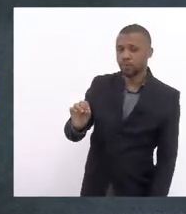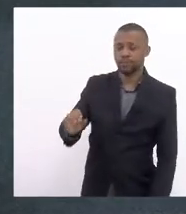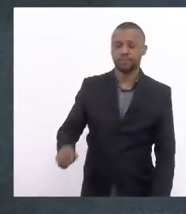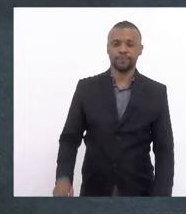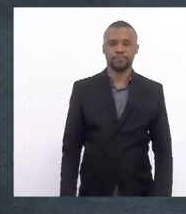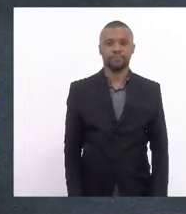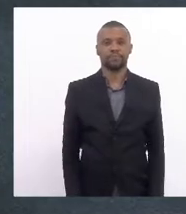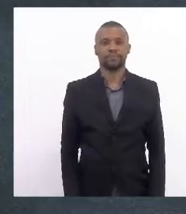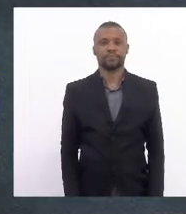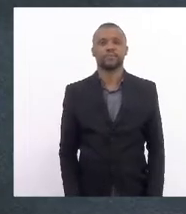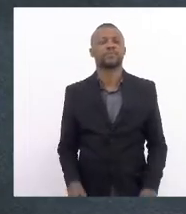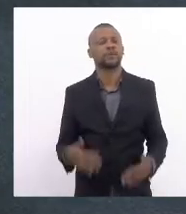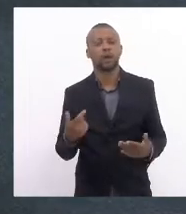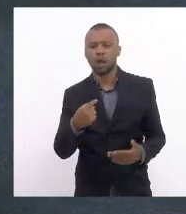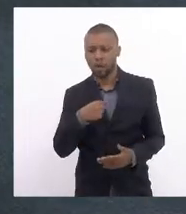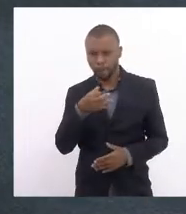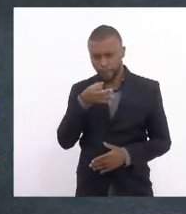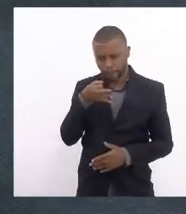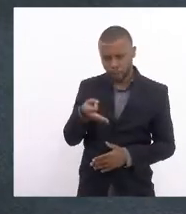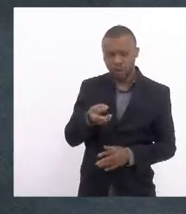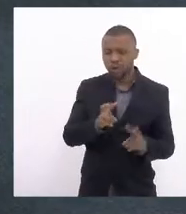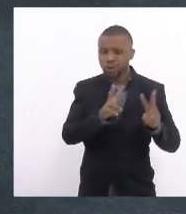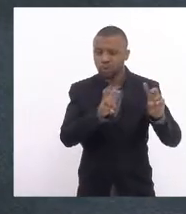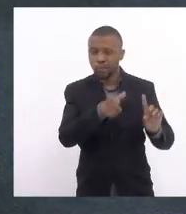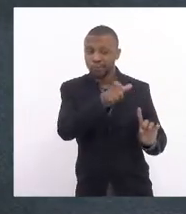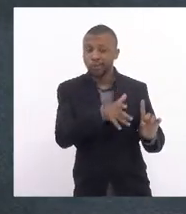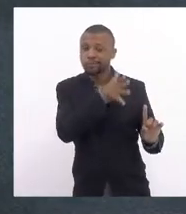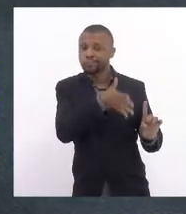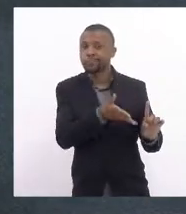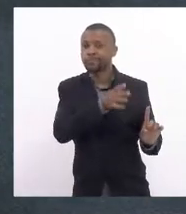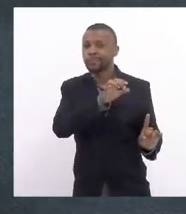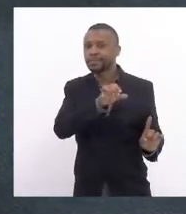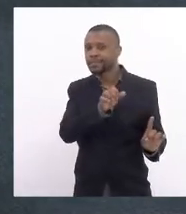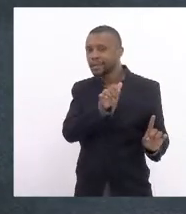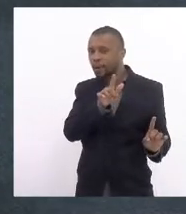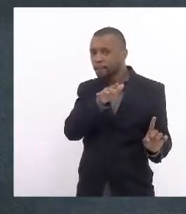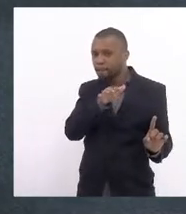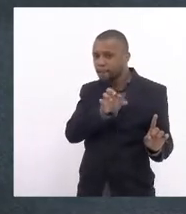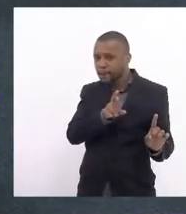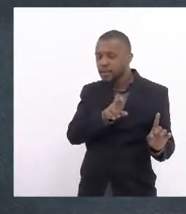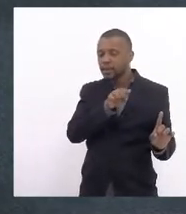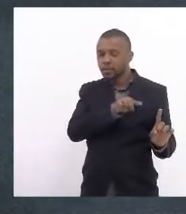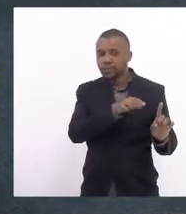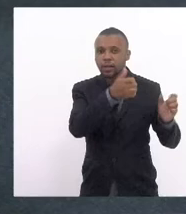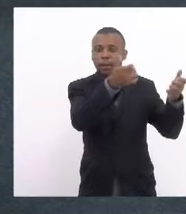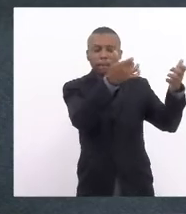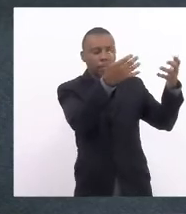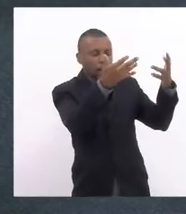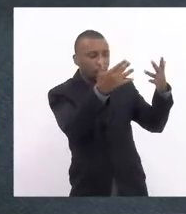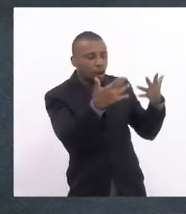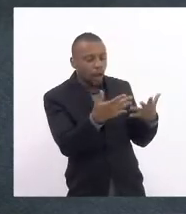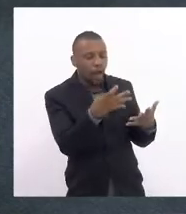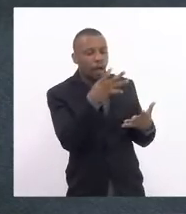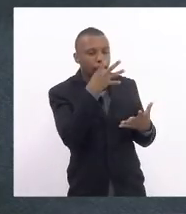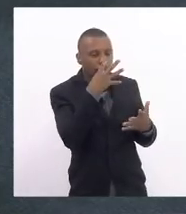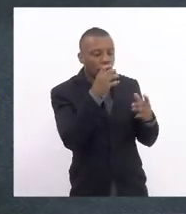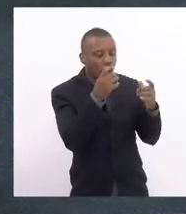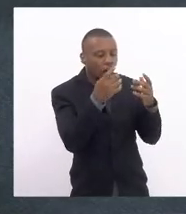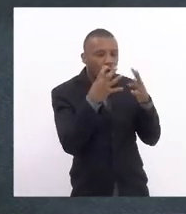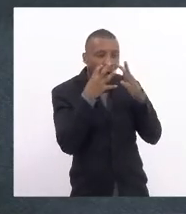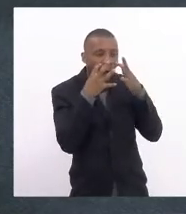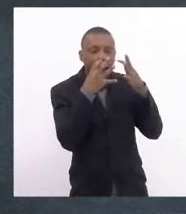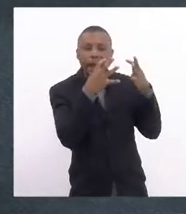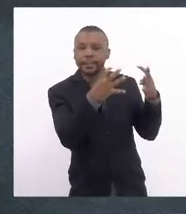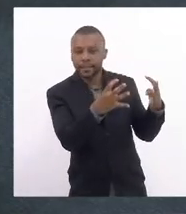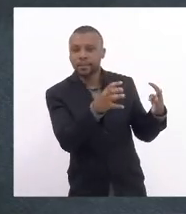Em relação ao que disse o deputado Jalmir Júnior, que eu ouvi com atenção e que respeito muito, né,